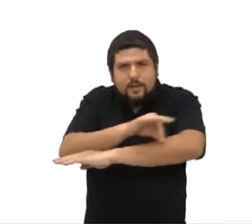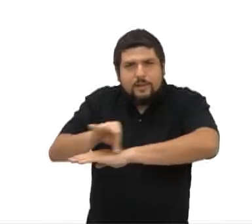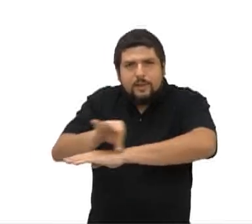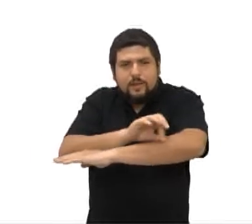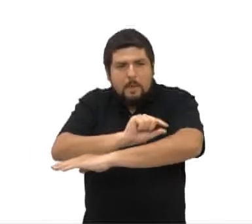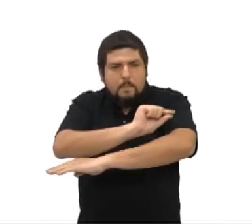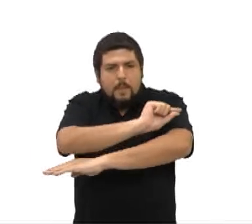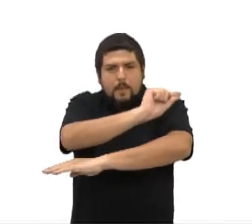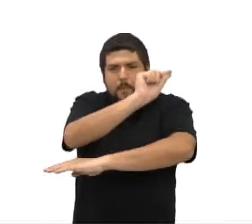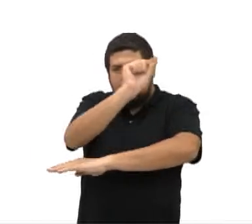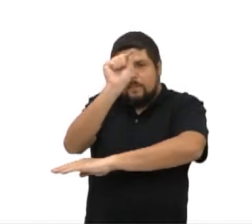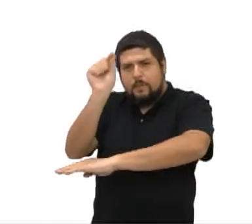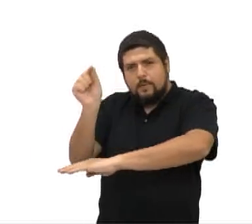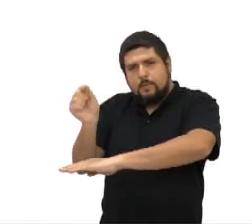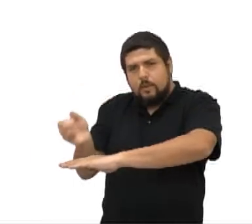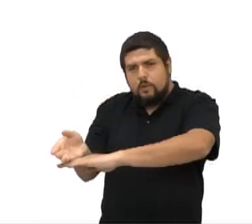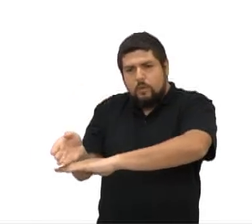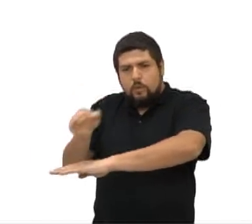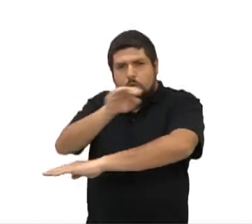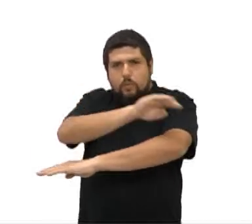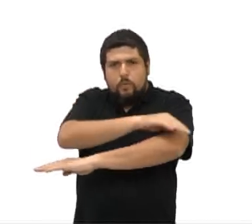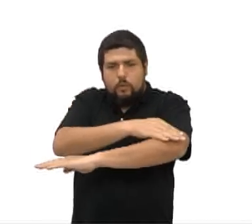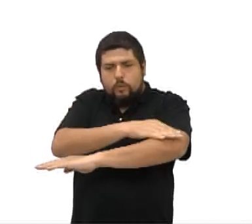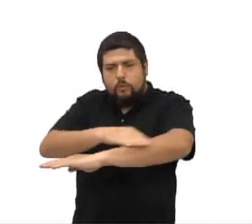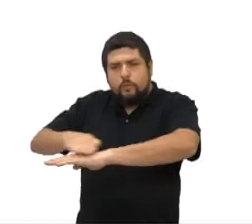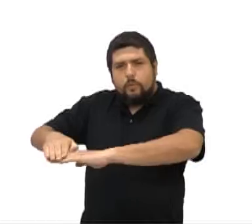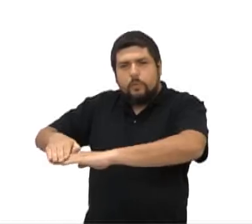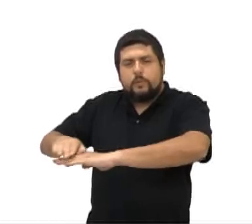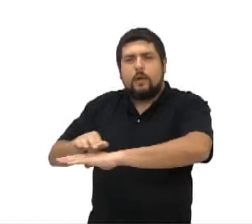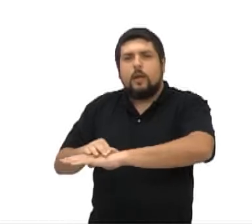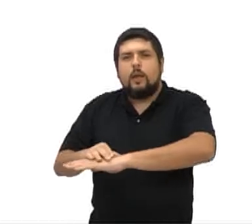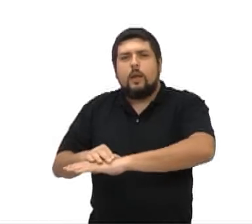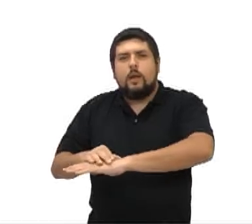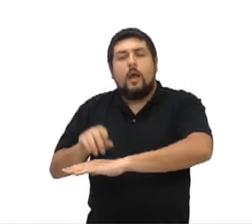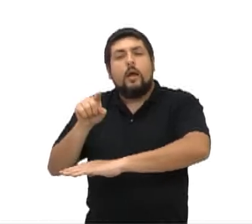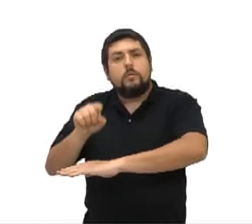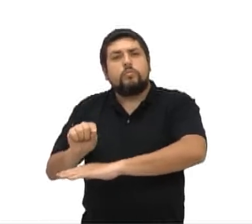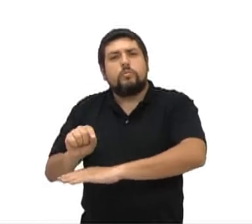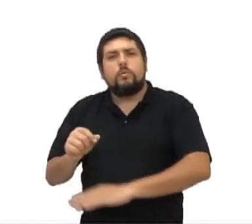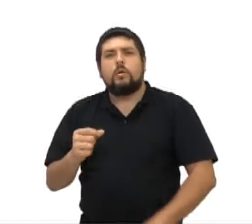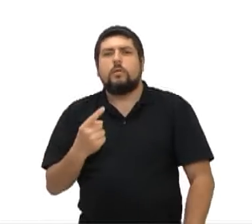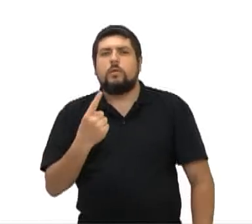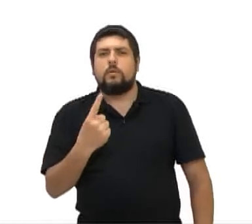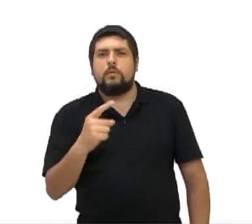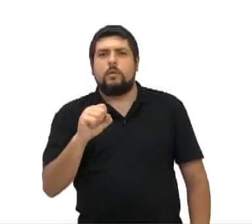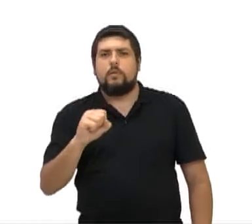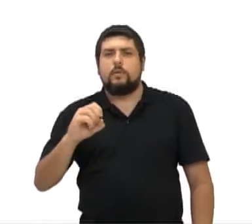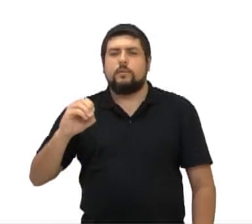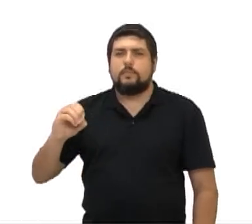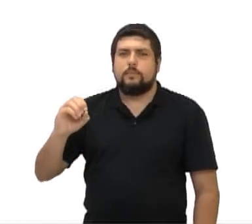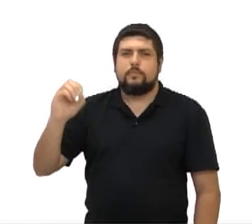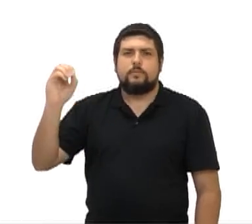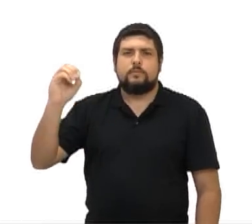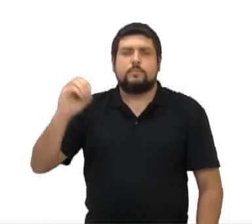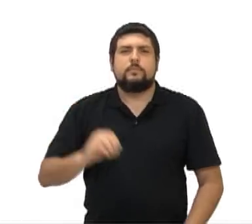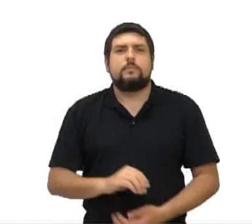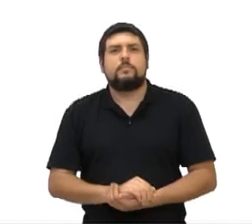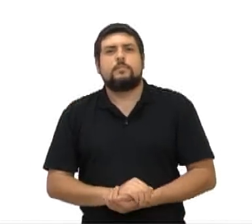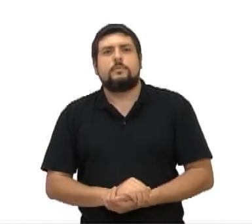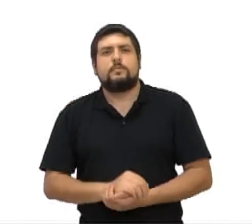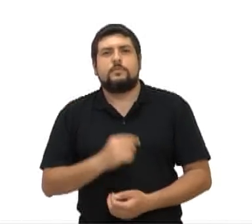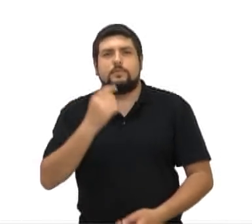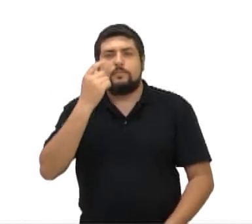Então, aquele transferidor, ele simboliza um ângulo de 180 graus. Olha a definição que nós temos